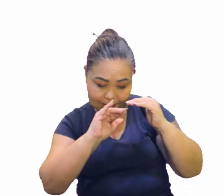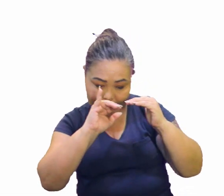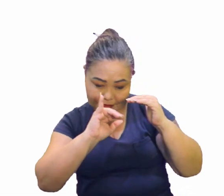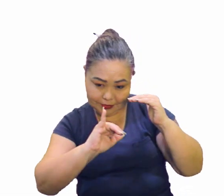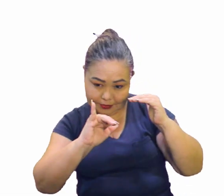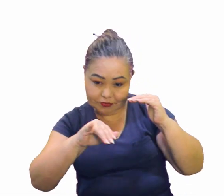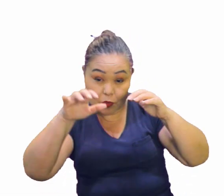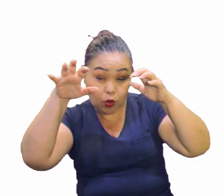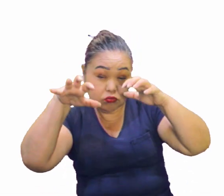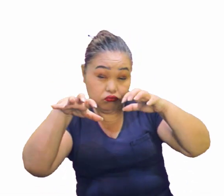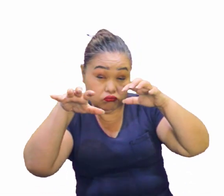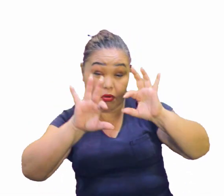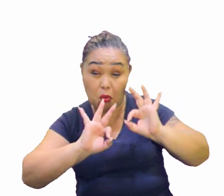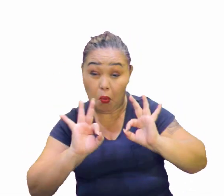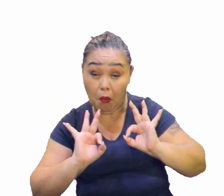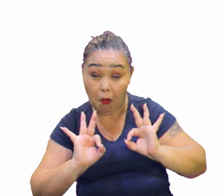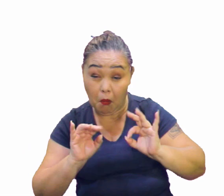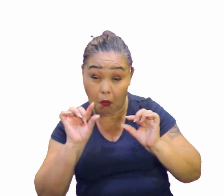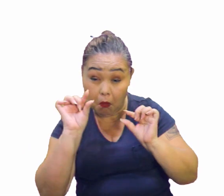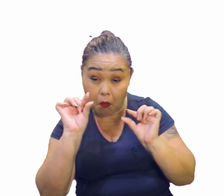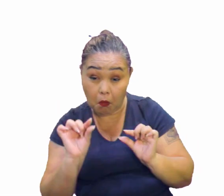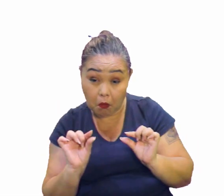de precipitação.